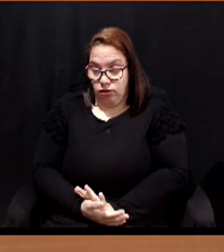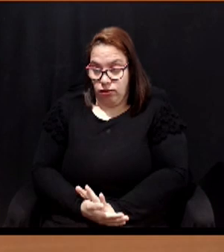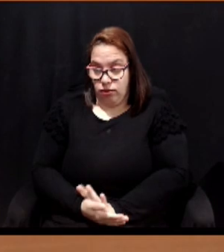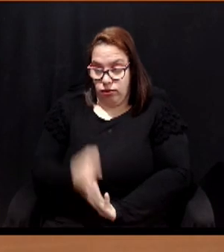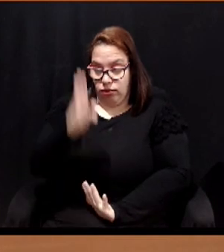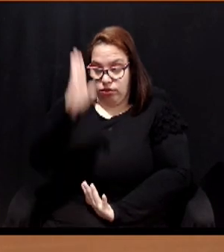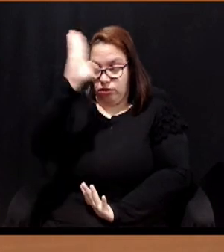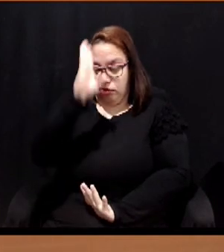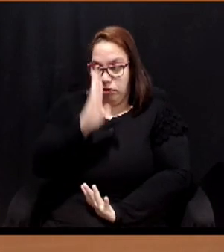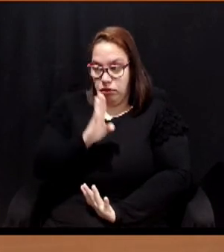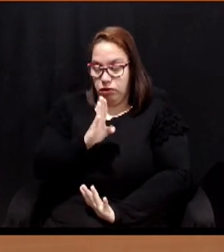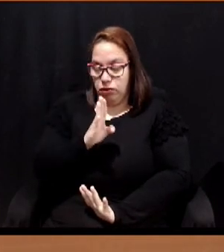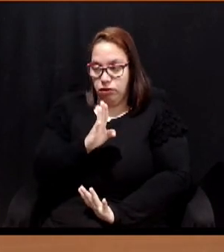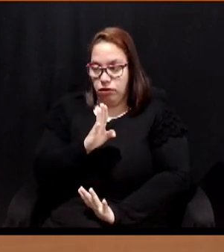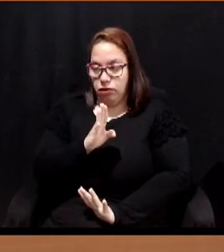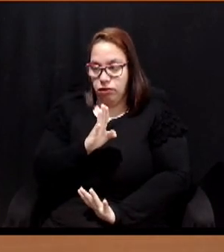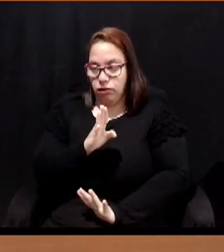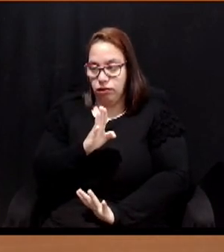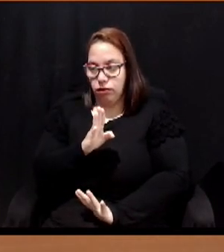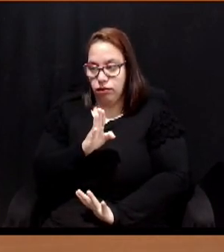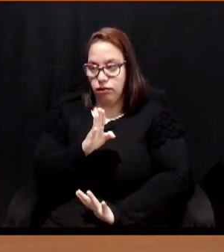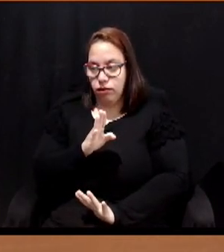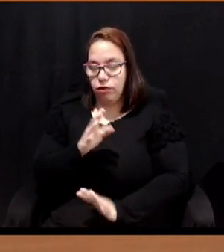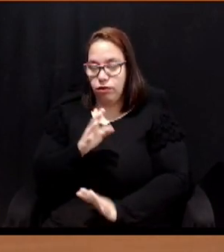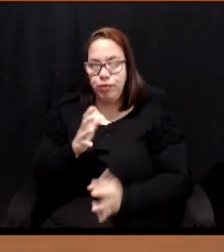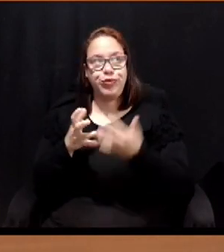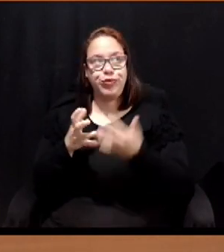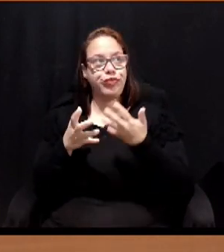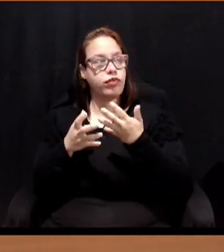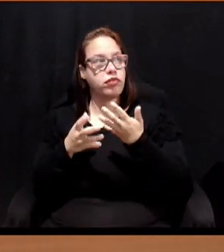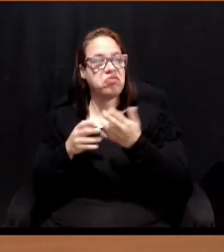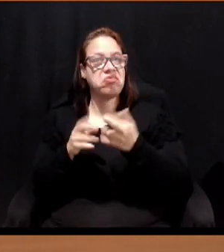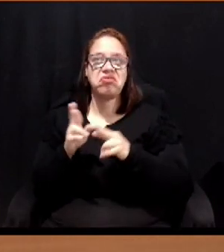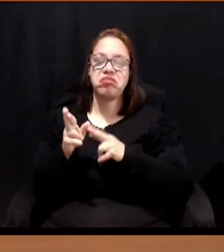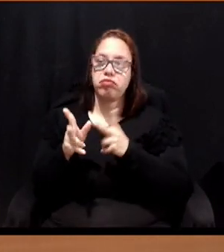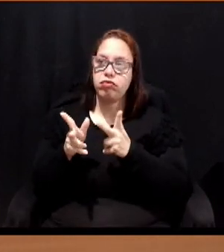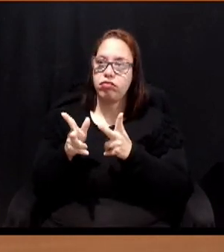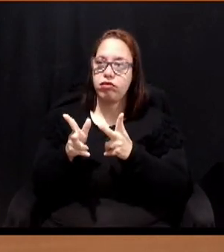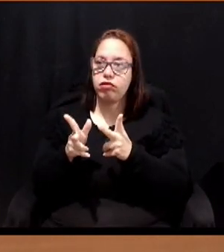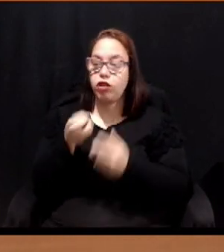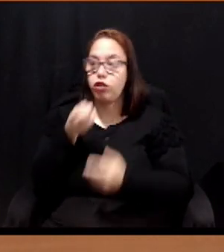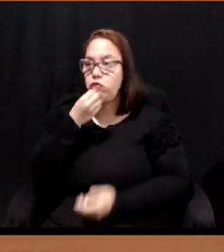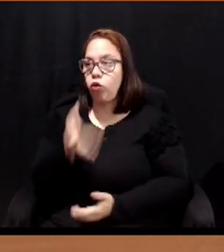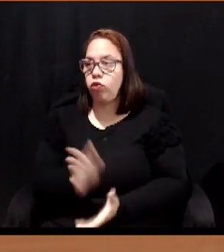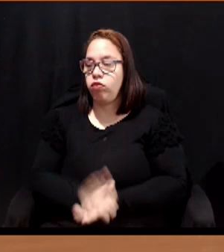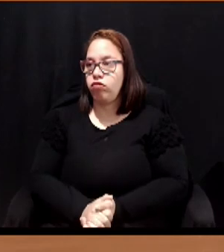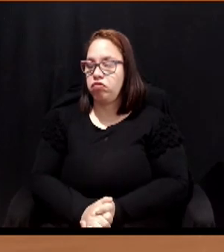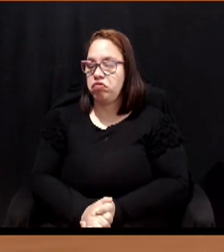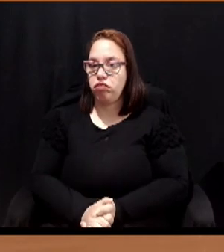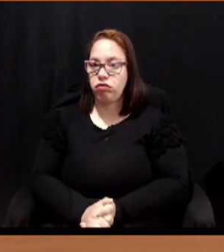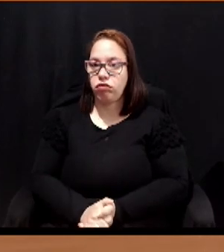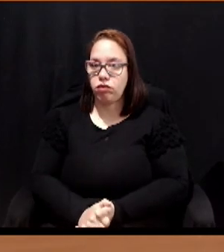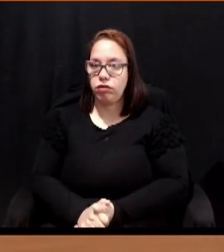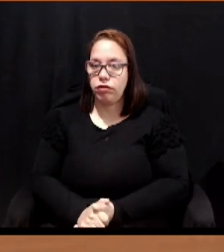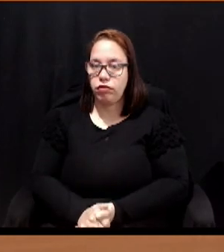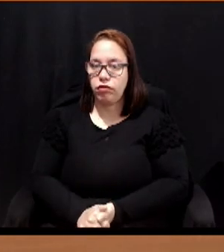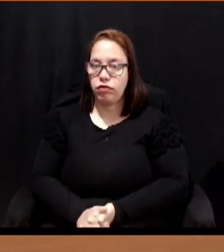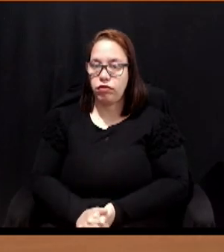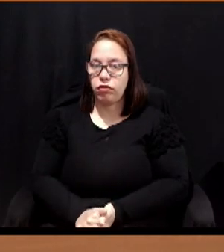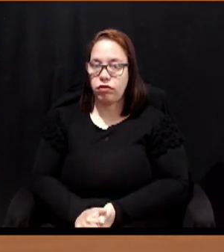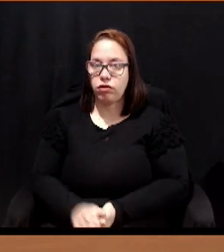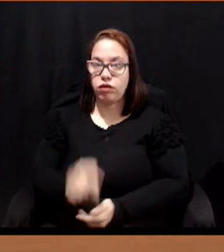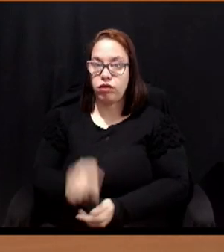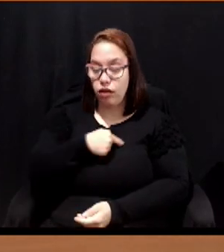se for colher algum reflexo diferente, que seja positivo, né? Então, a China, em